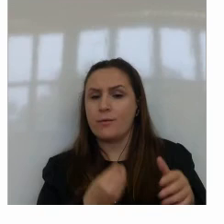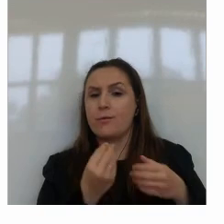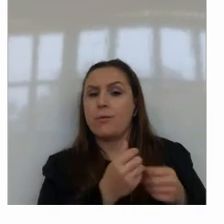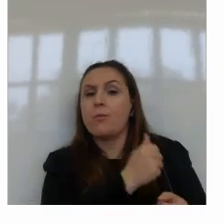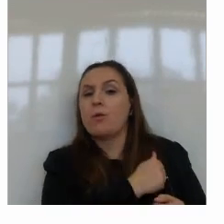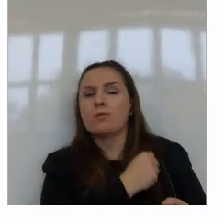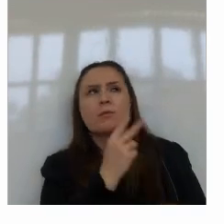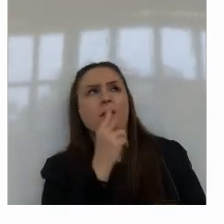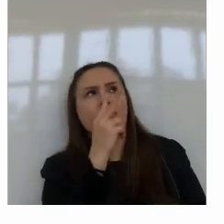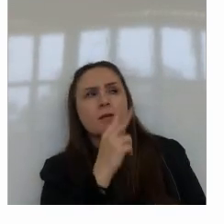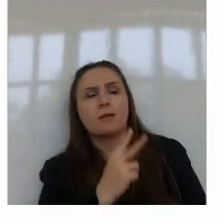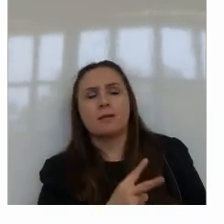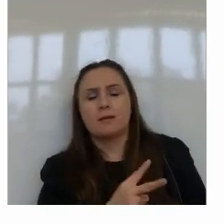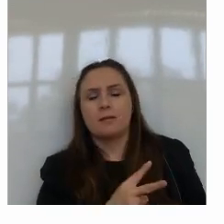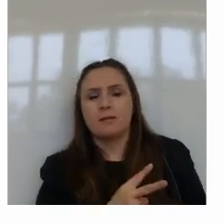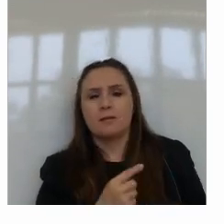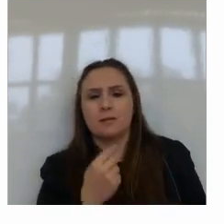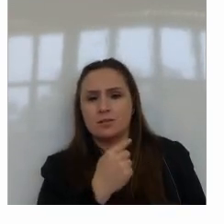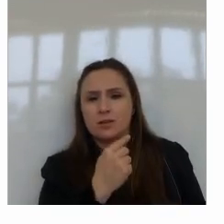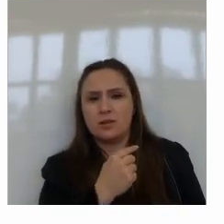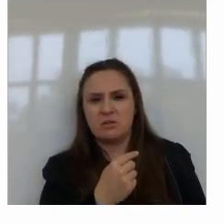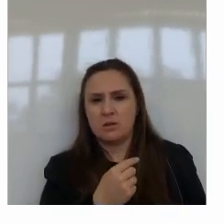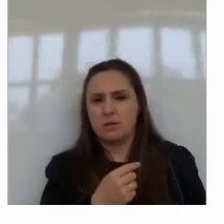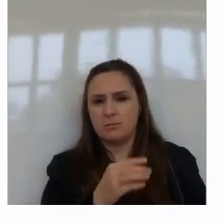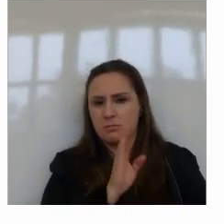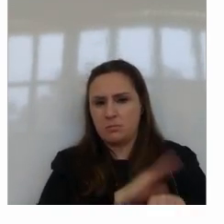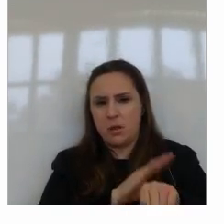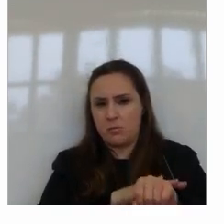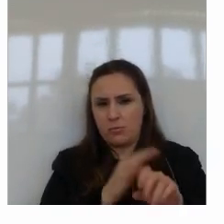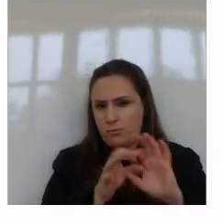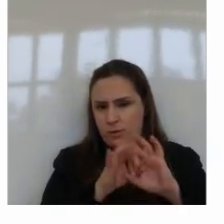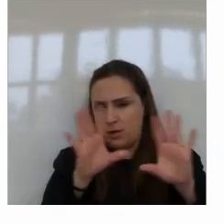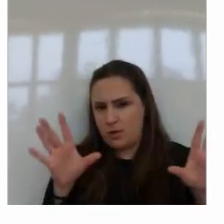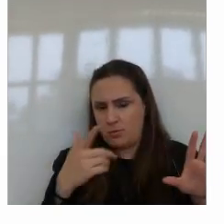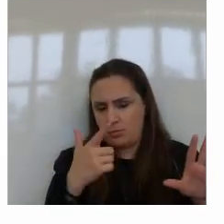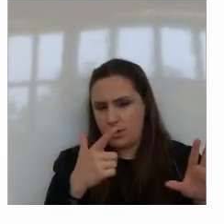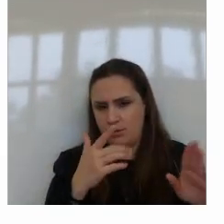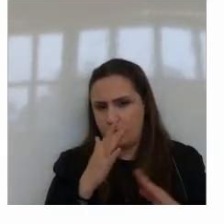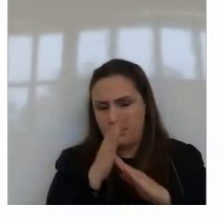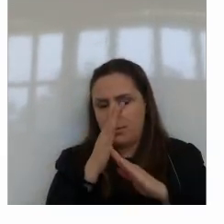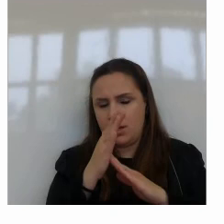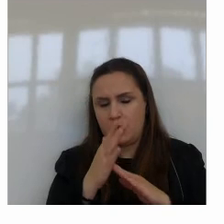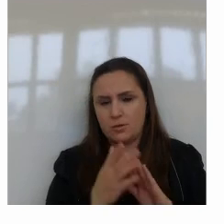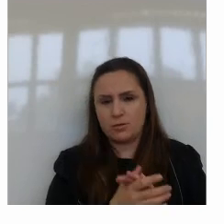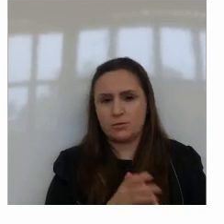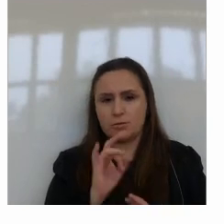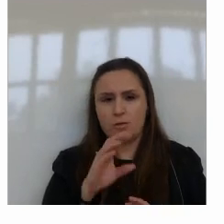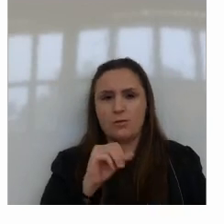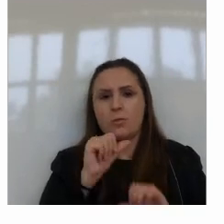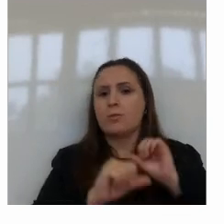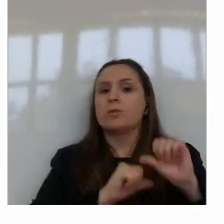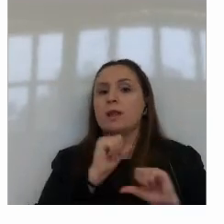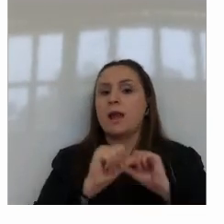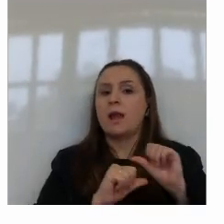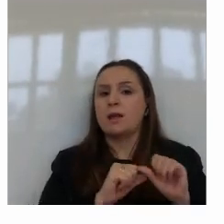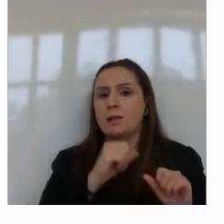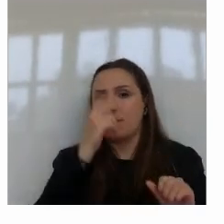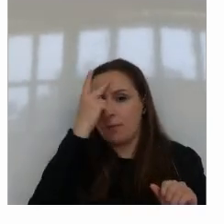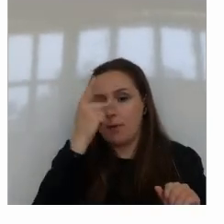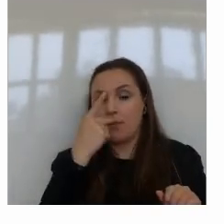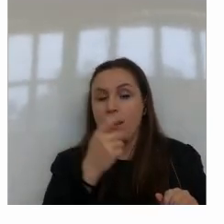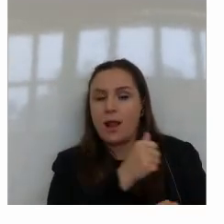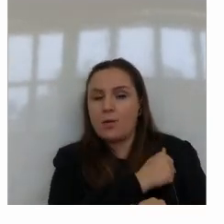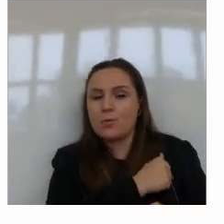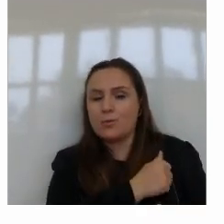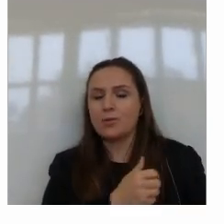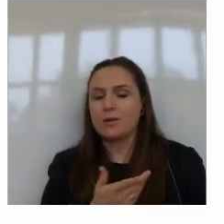Como eu deixei aqui, eu vou mostrar como o aluno vai enxergar essa tarefa. Como eu deixei ela ali em tempo indeterminado, sem prazo, vamos só mudar o nosso papel